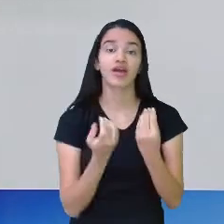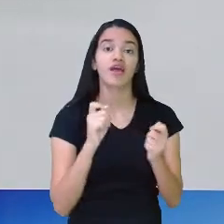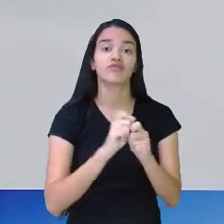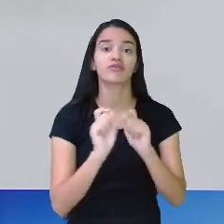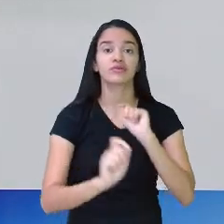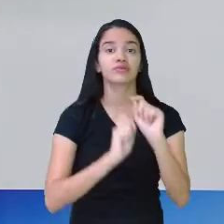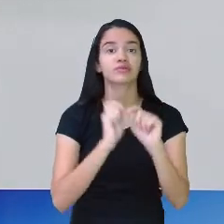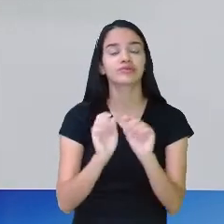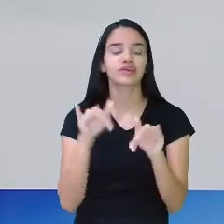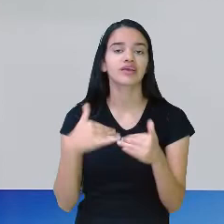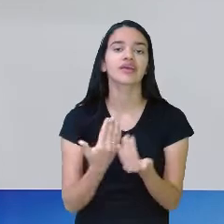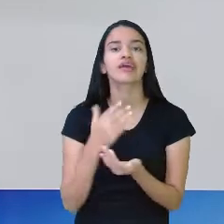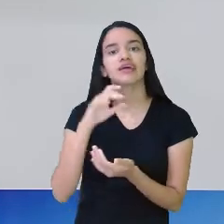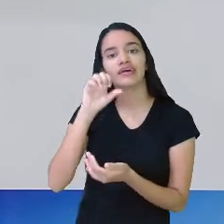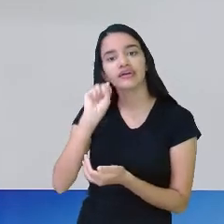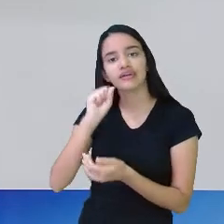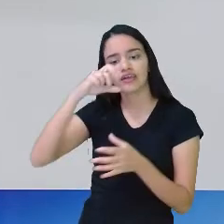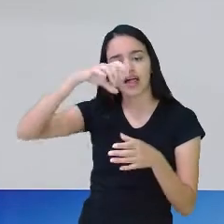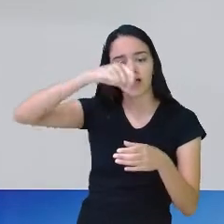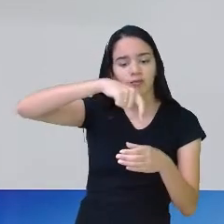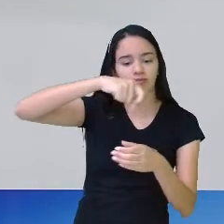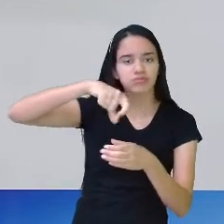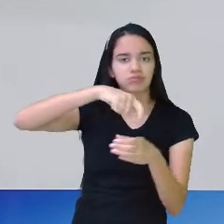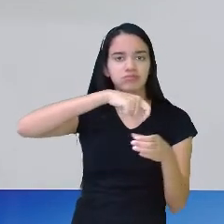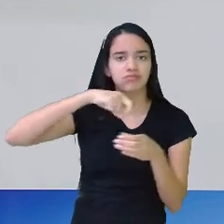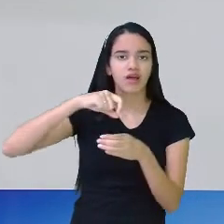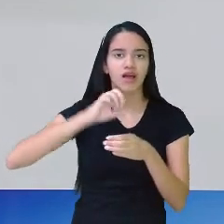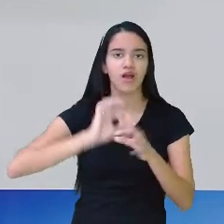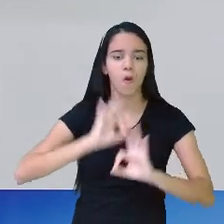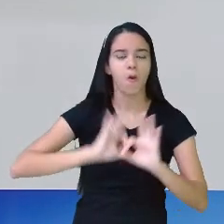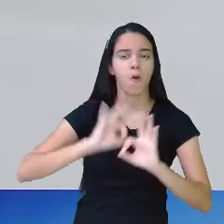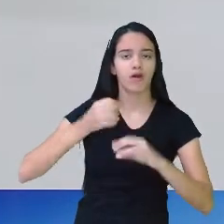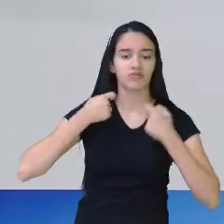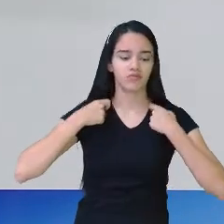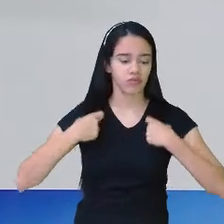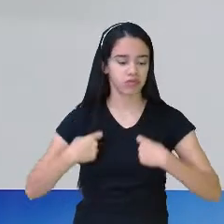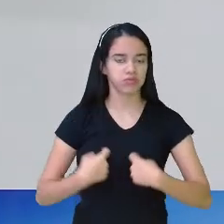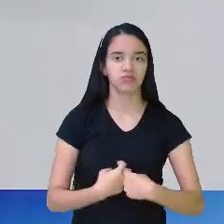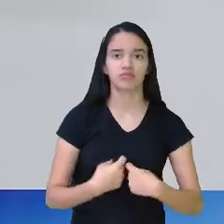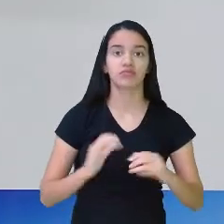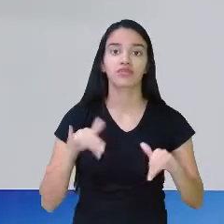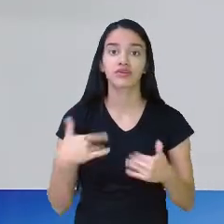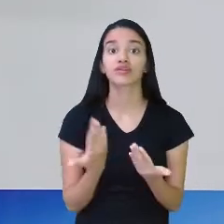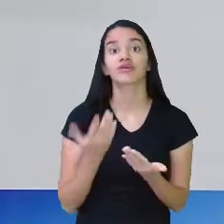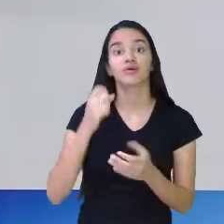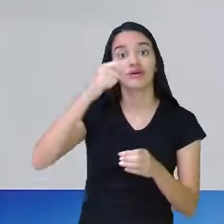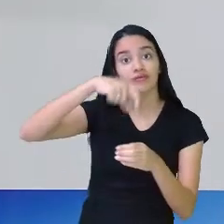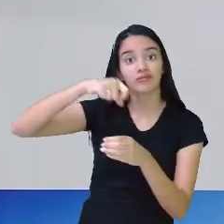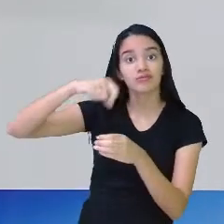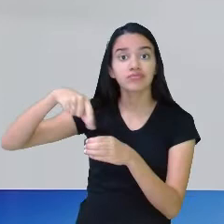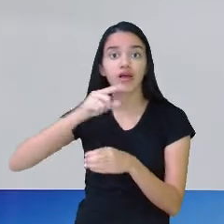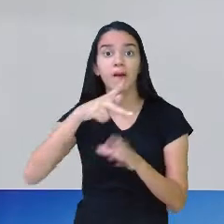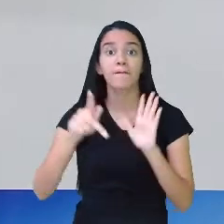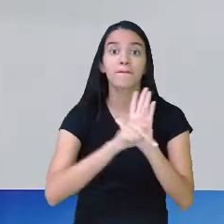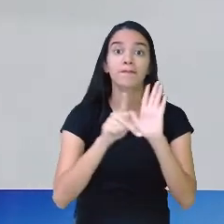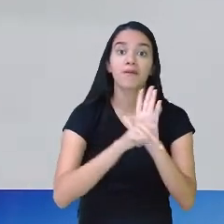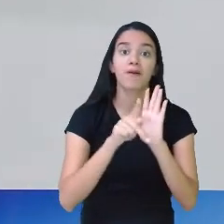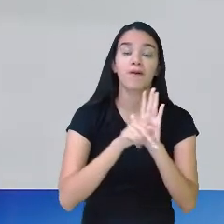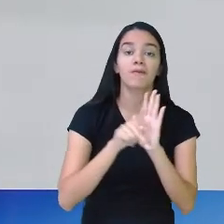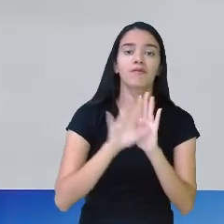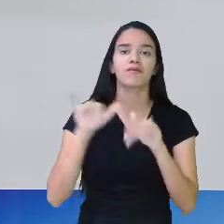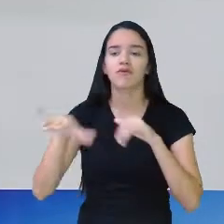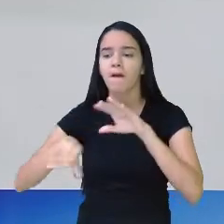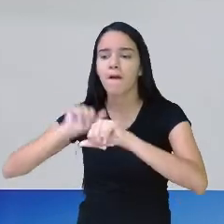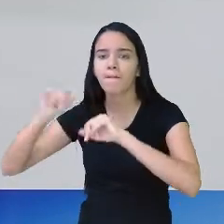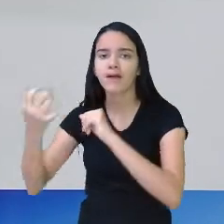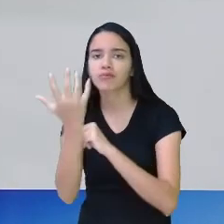com sementes. E a gente vê que elas são bem coloridas, essas sementes. E são as sementes que eles próprios pegam na